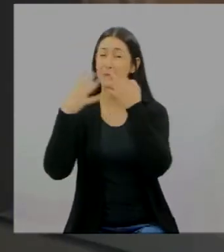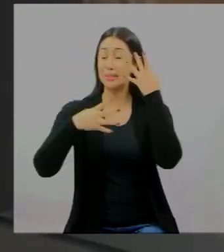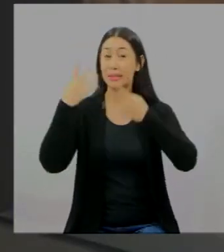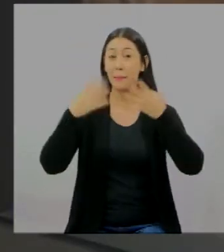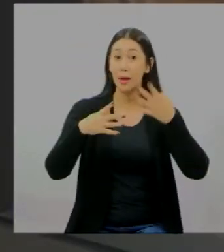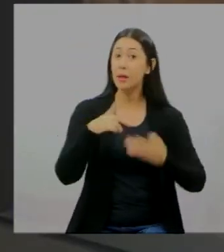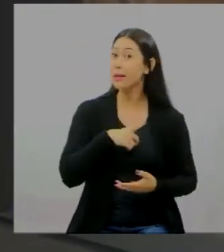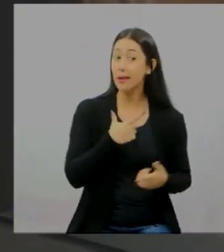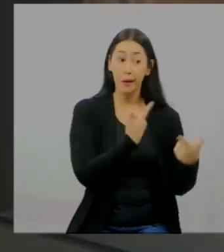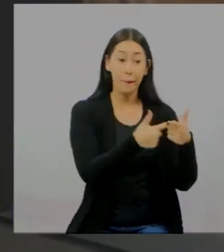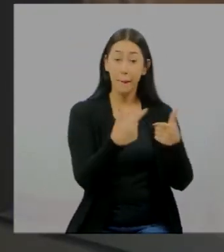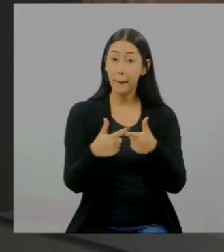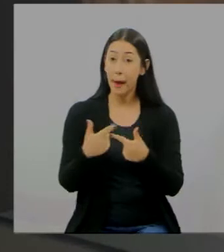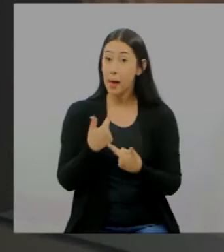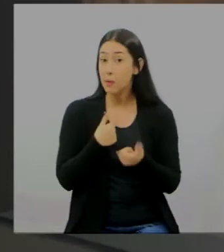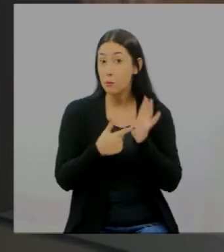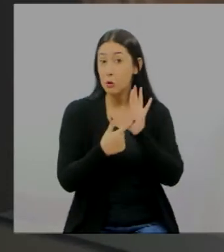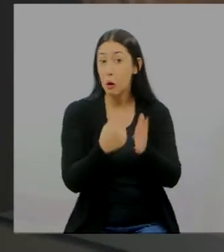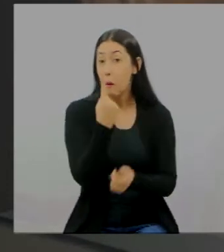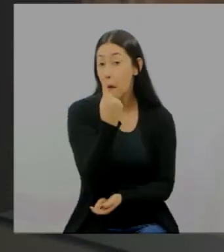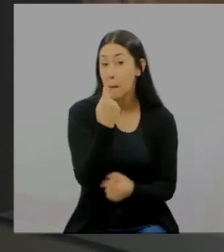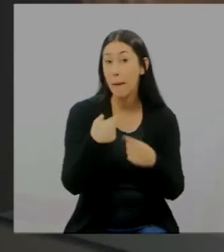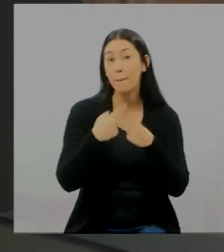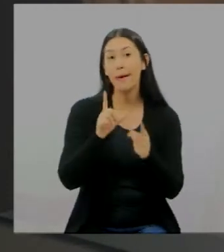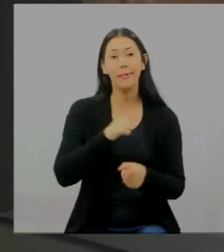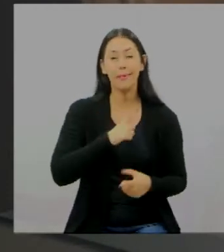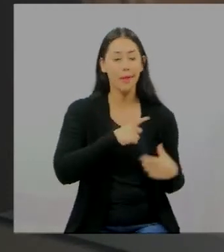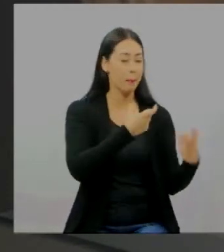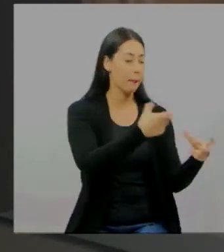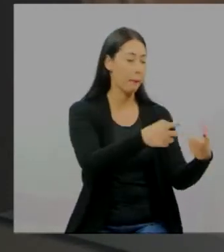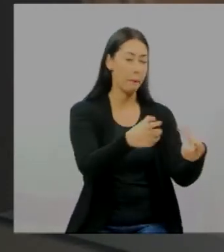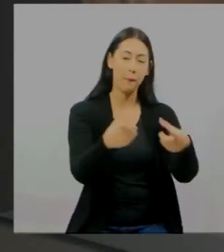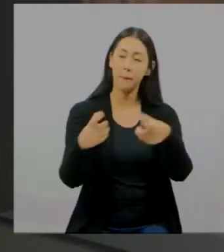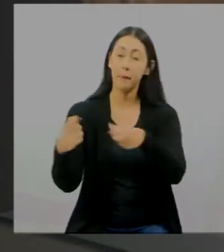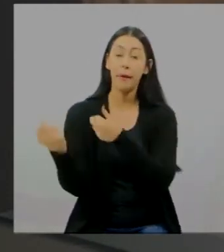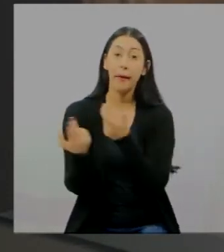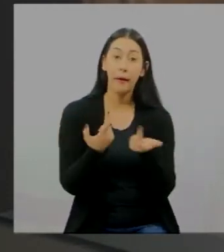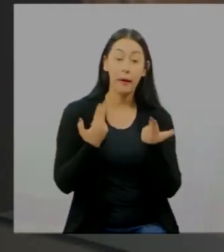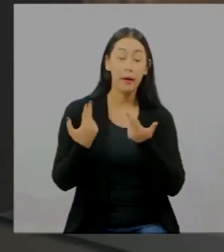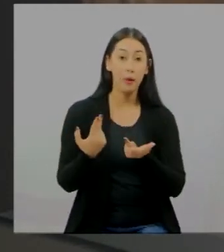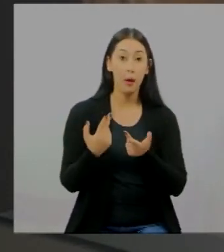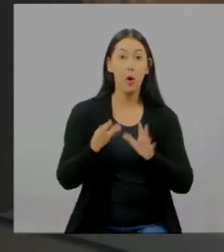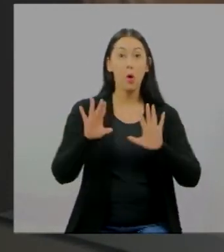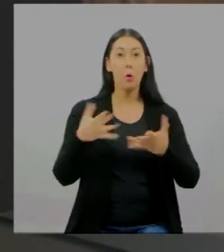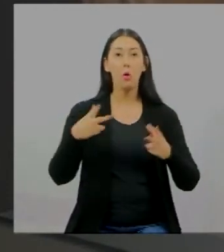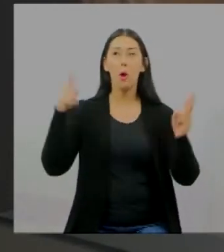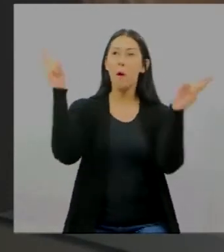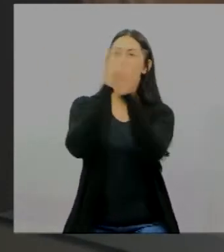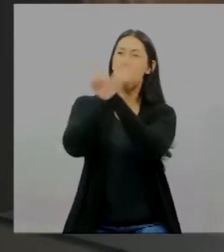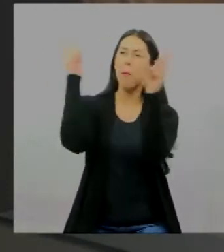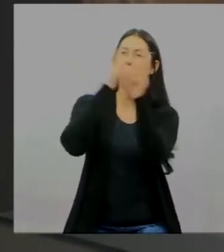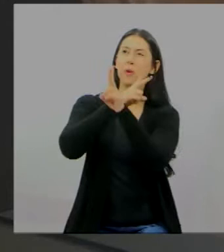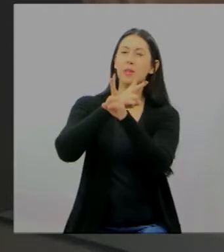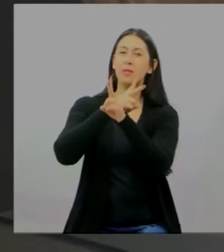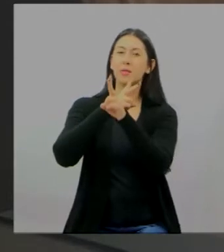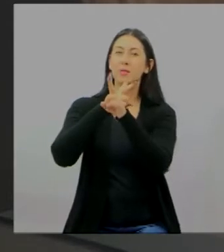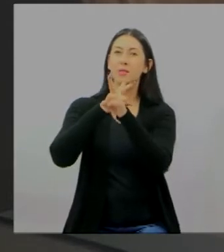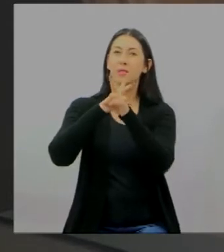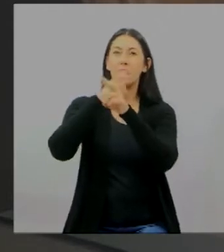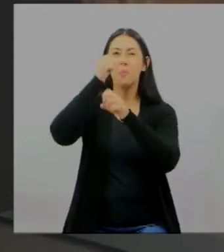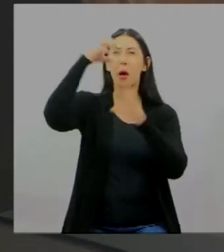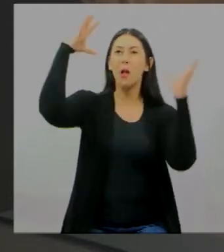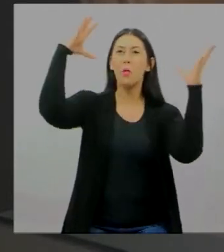estou citando uma no Jardim Paraíso, mas nós temos no Santo Antônio da Boa Vista, quando dá um vento ali, apaga tudo, acaba a